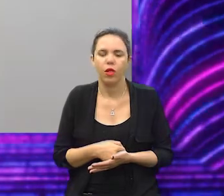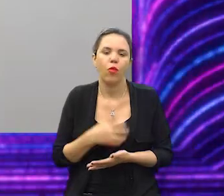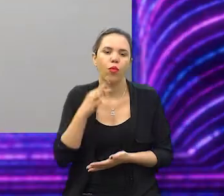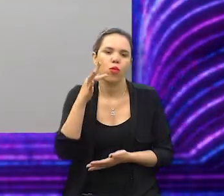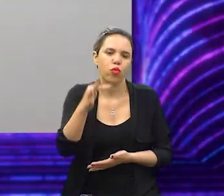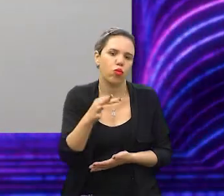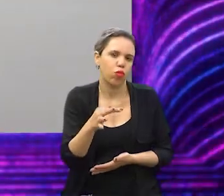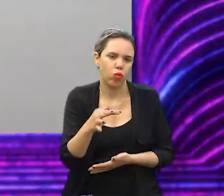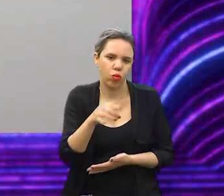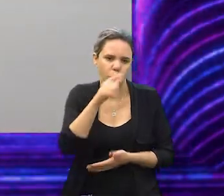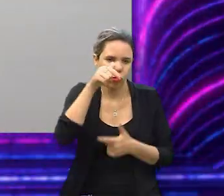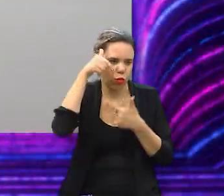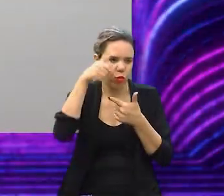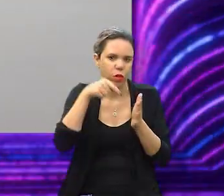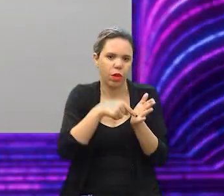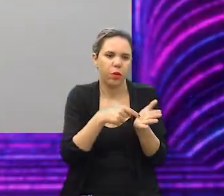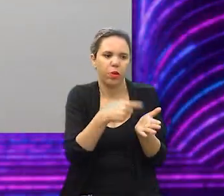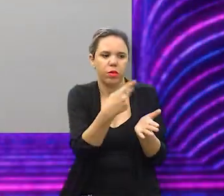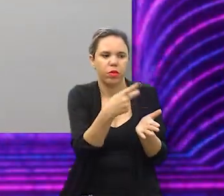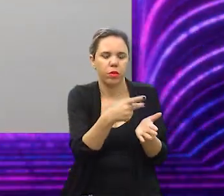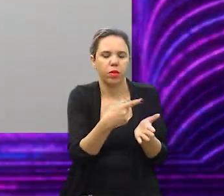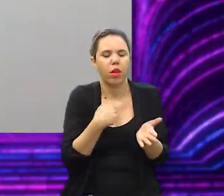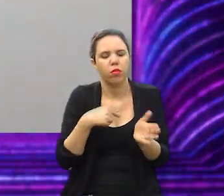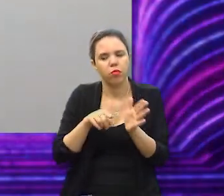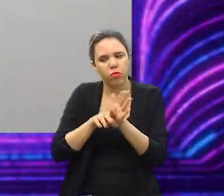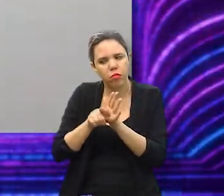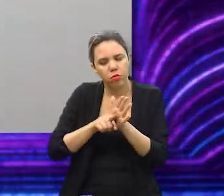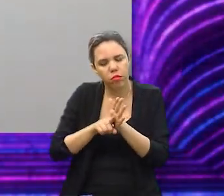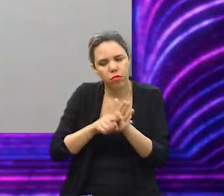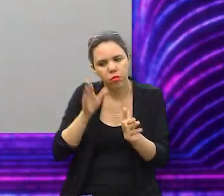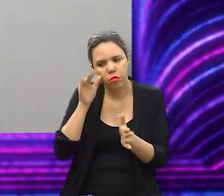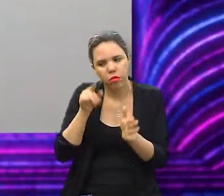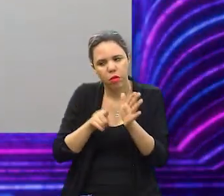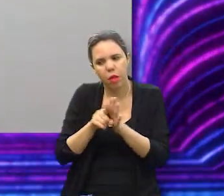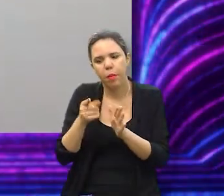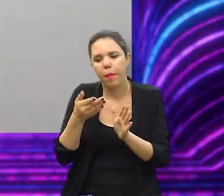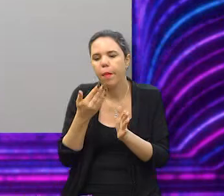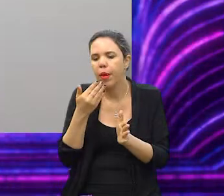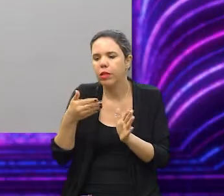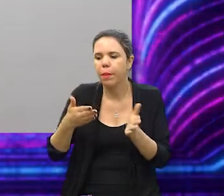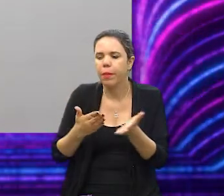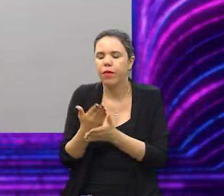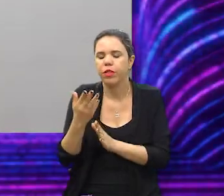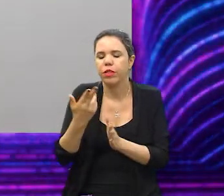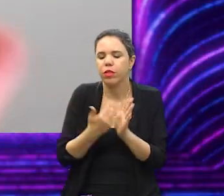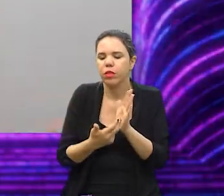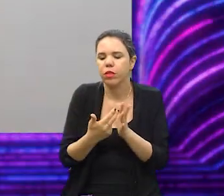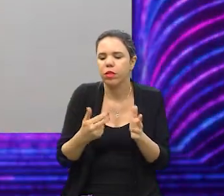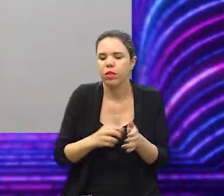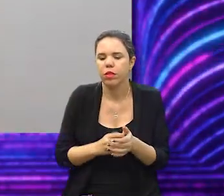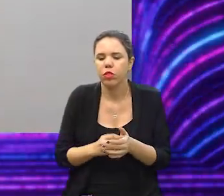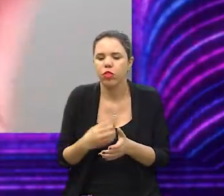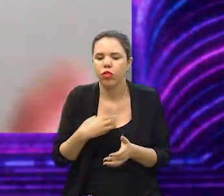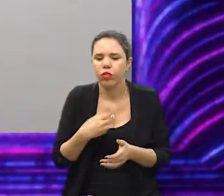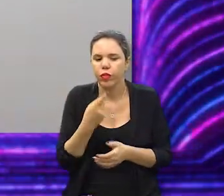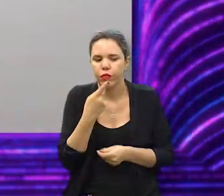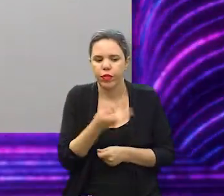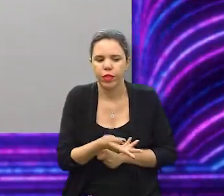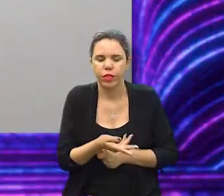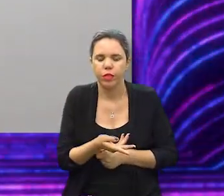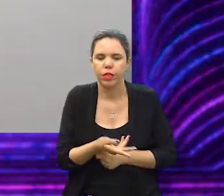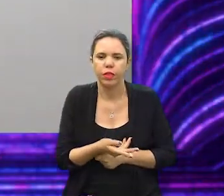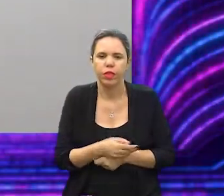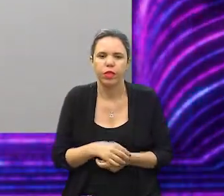mão deles. Então eu consulto eles e peço aprovação, tanto do desenho como da forma de falar, do